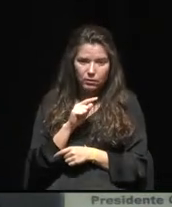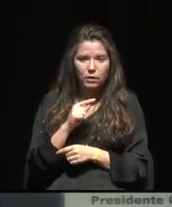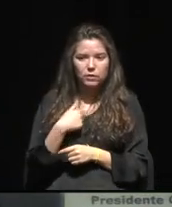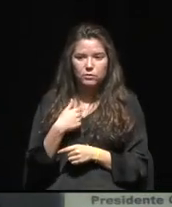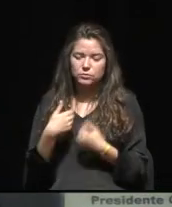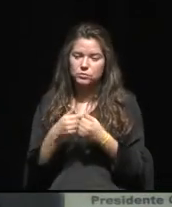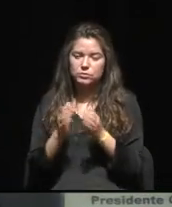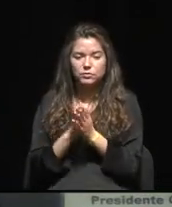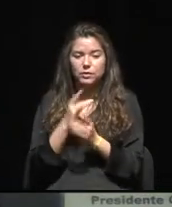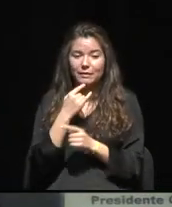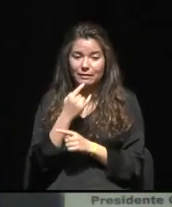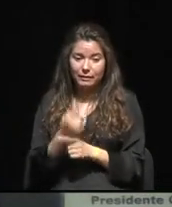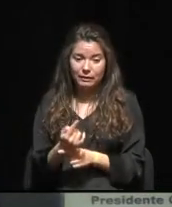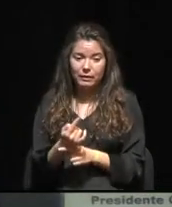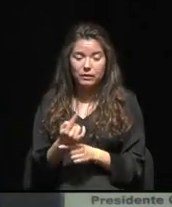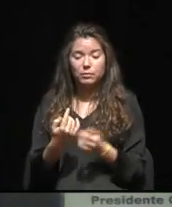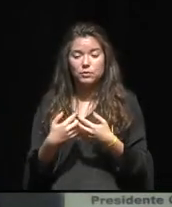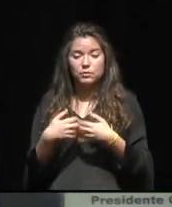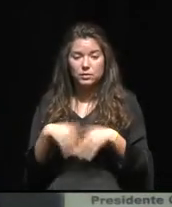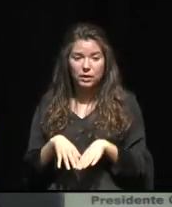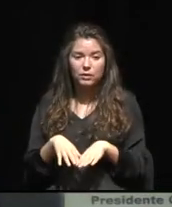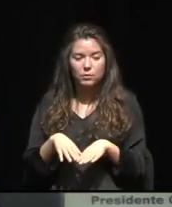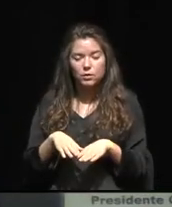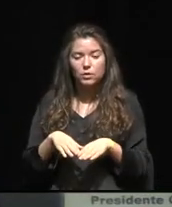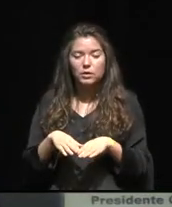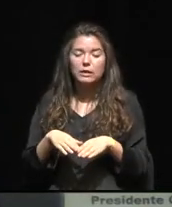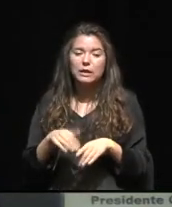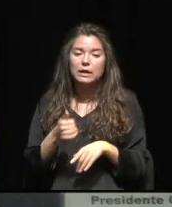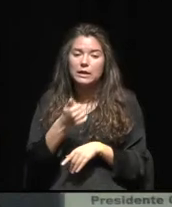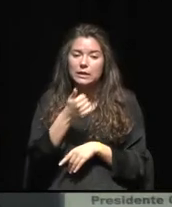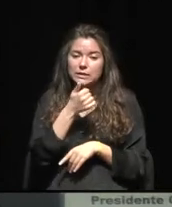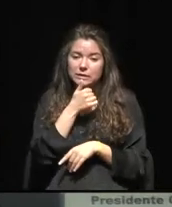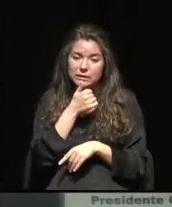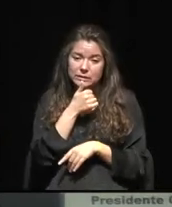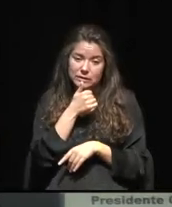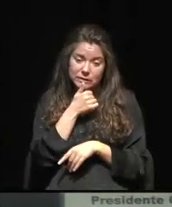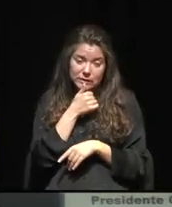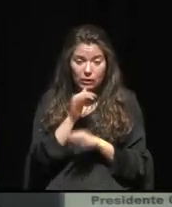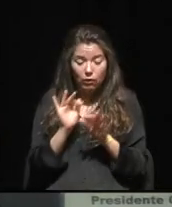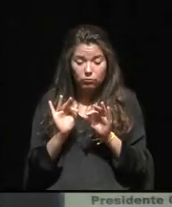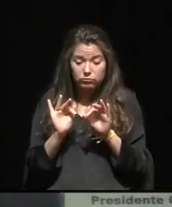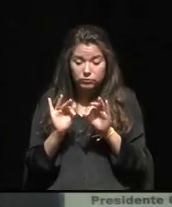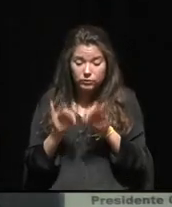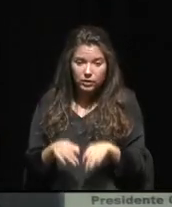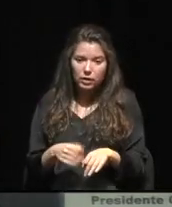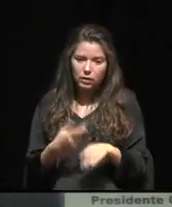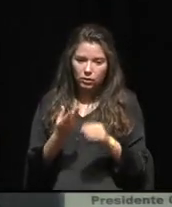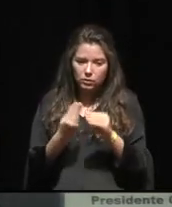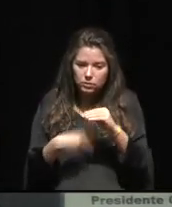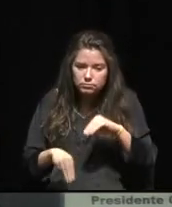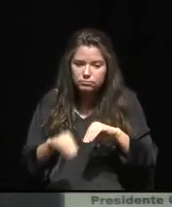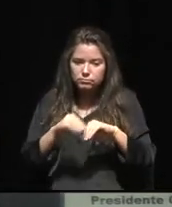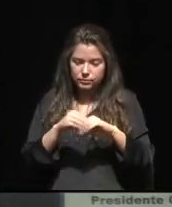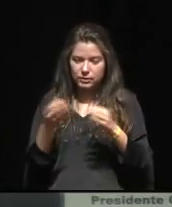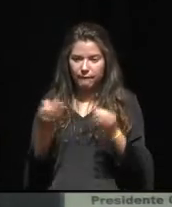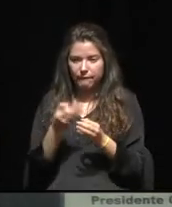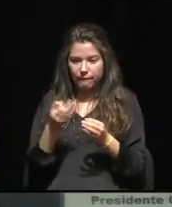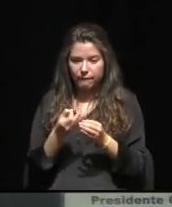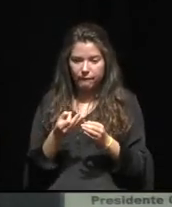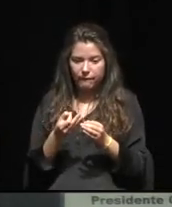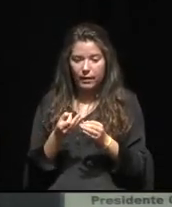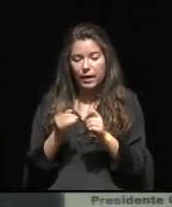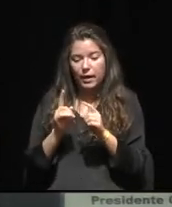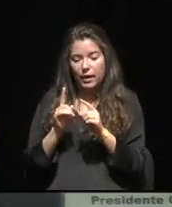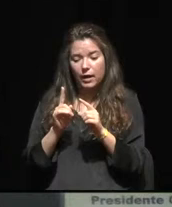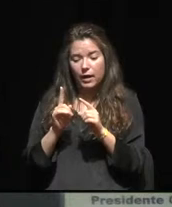pelos sindicatos e depois houve a decisão final e reparem introduz atualizamos este suplemento com efeitos